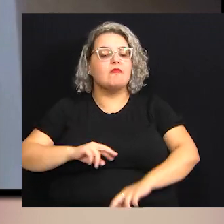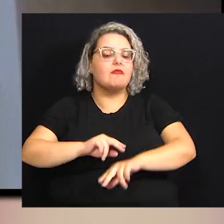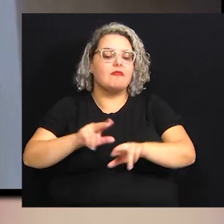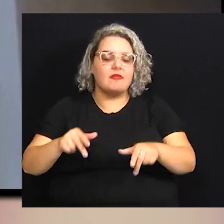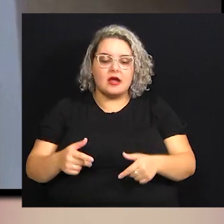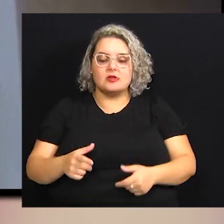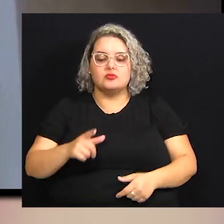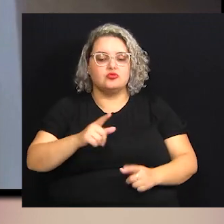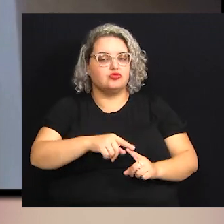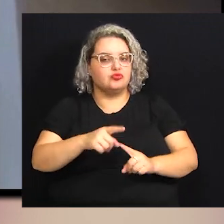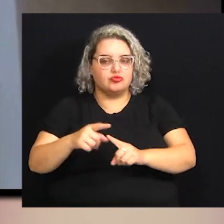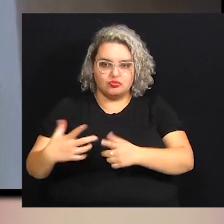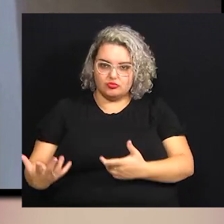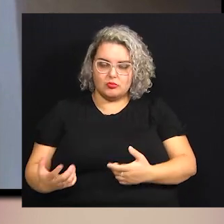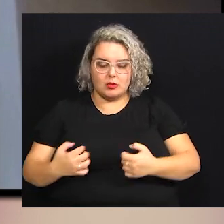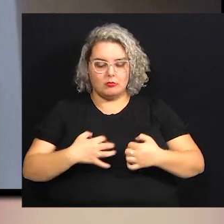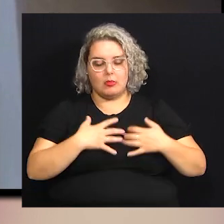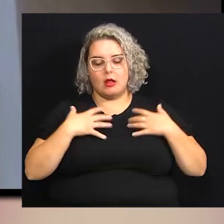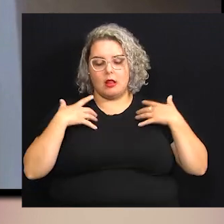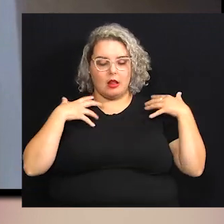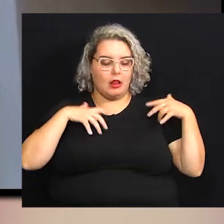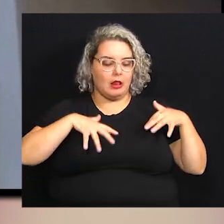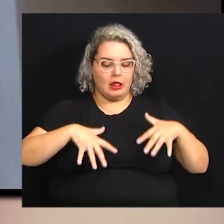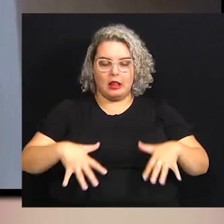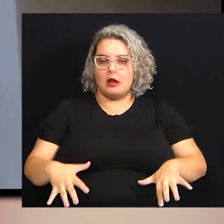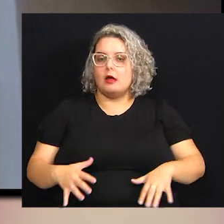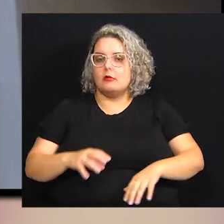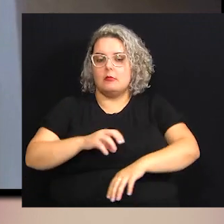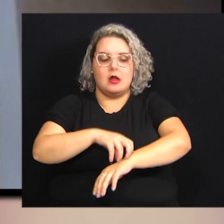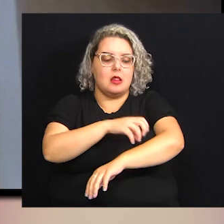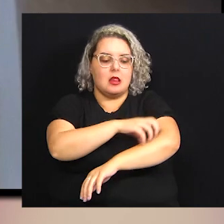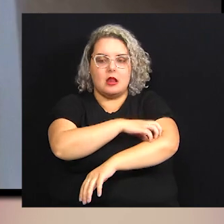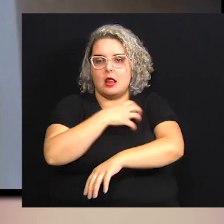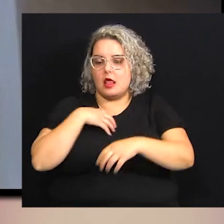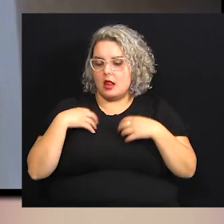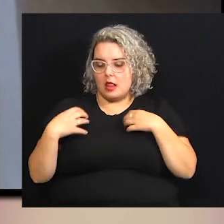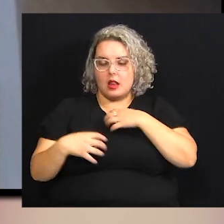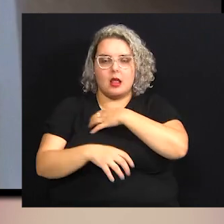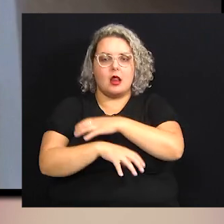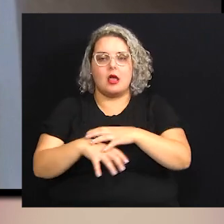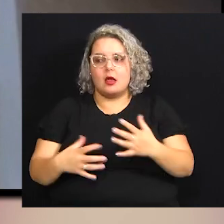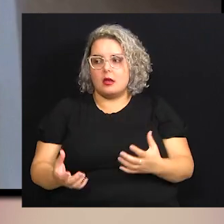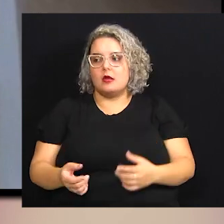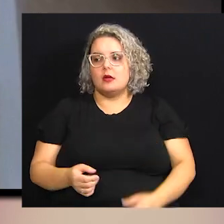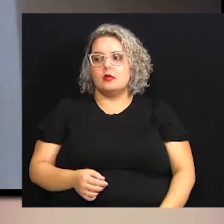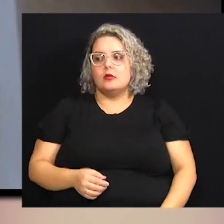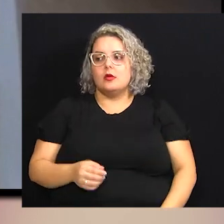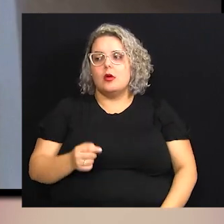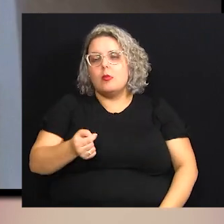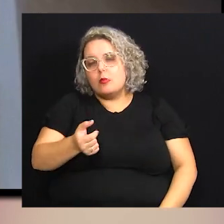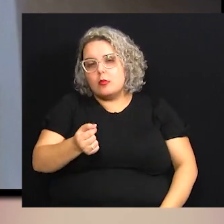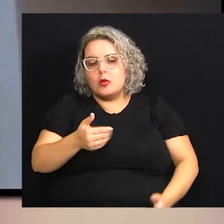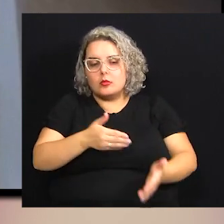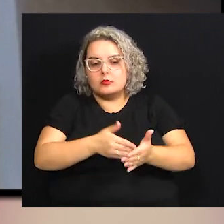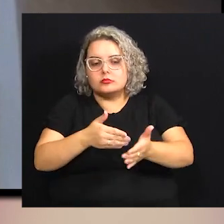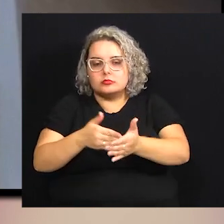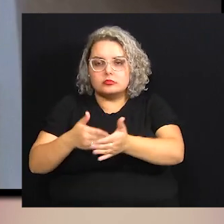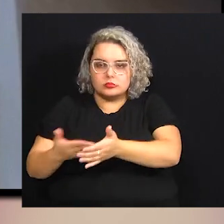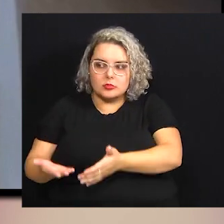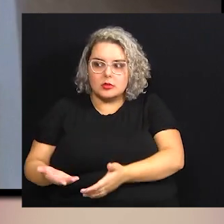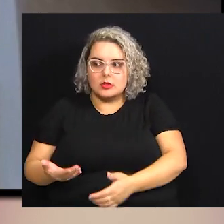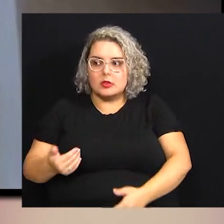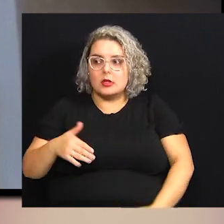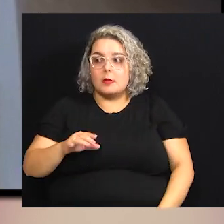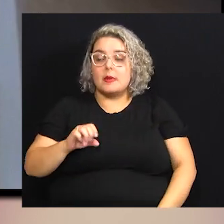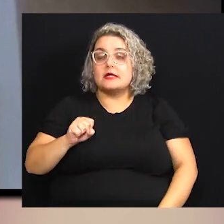você tem várias lesões espalhadas por todo o corpo. Essas lesões são mais difusas e pouco delimitadas,